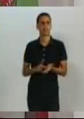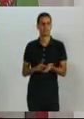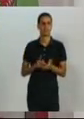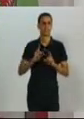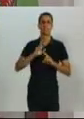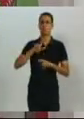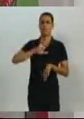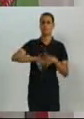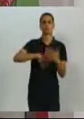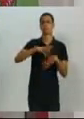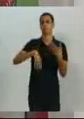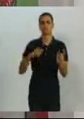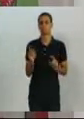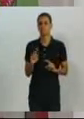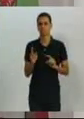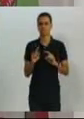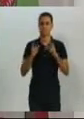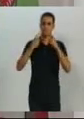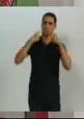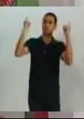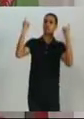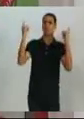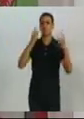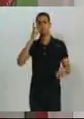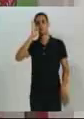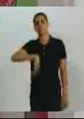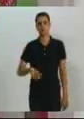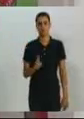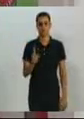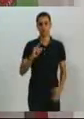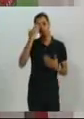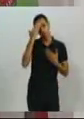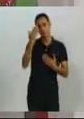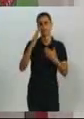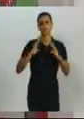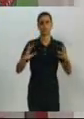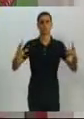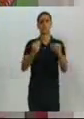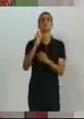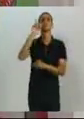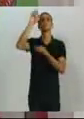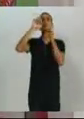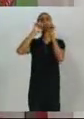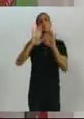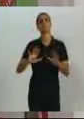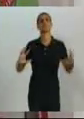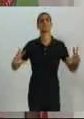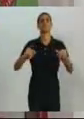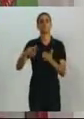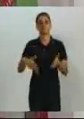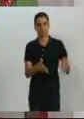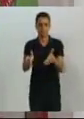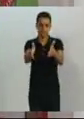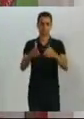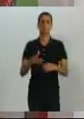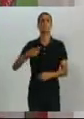bagunça e escândalo e falando mal. Muito obrigado a todos, que Deus ilumine os caminhos de cada um de vocês, que